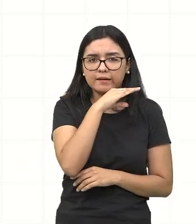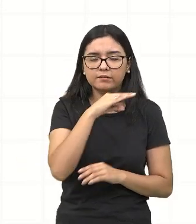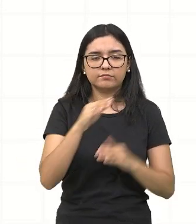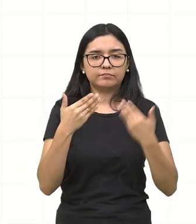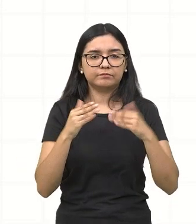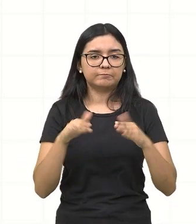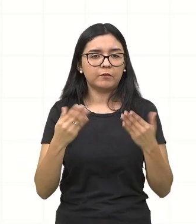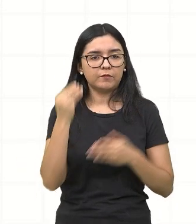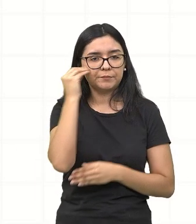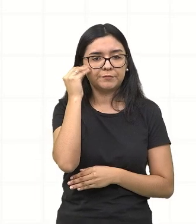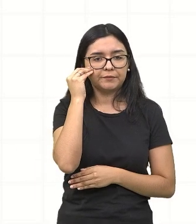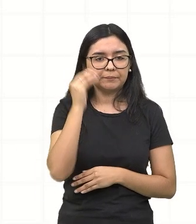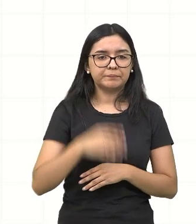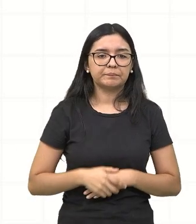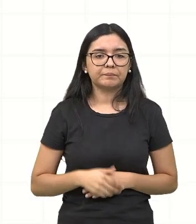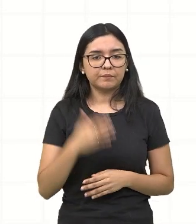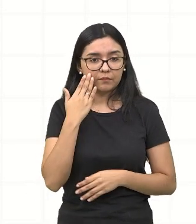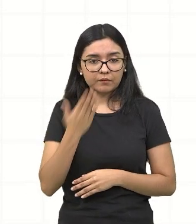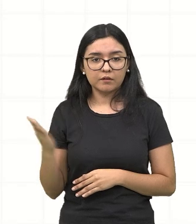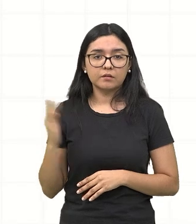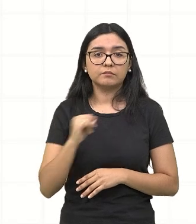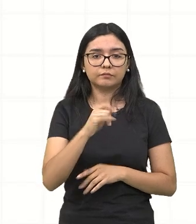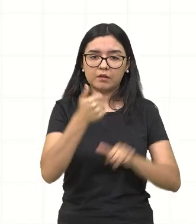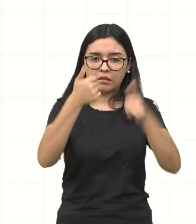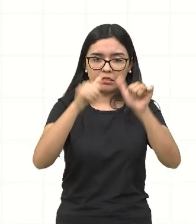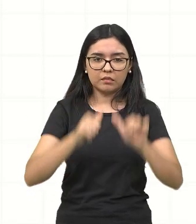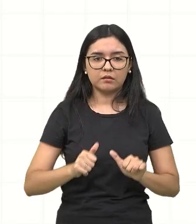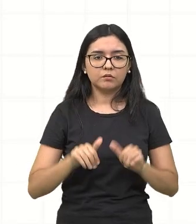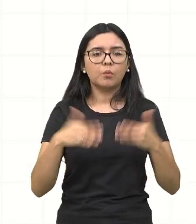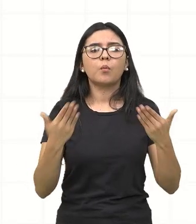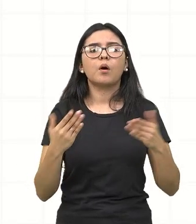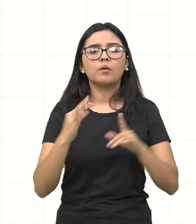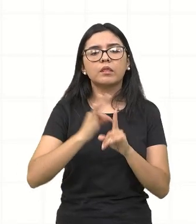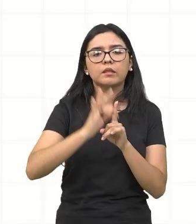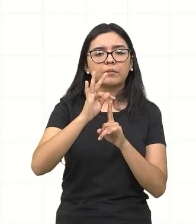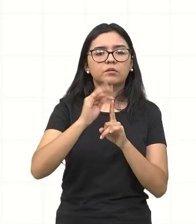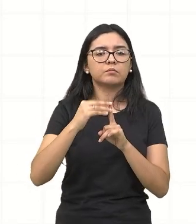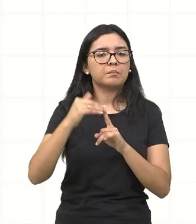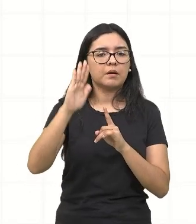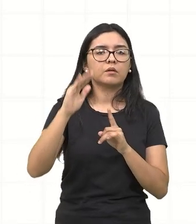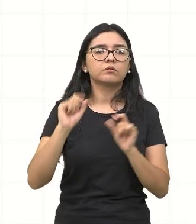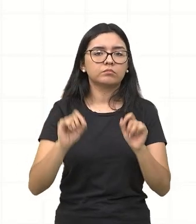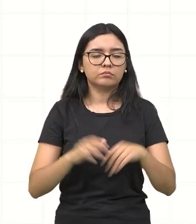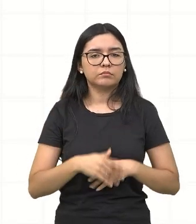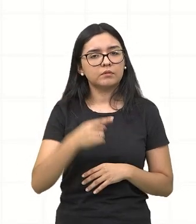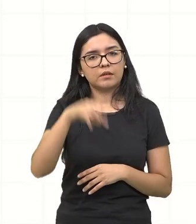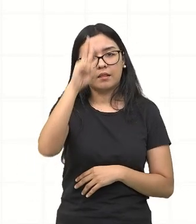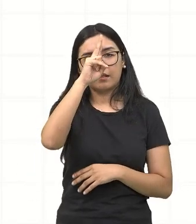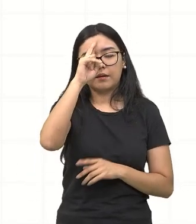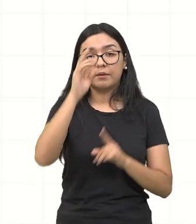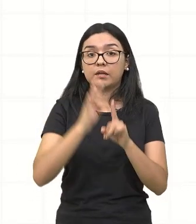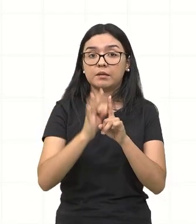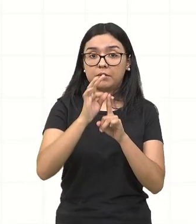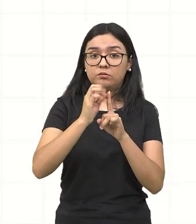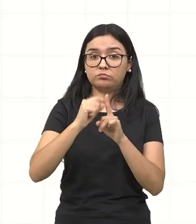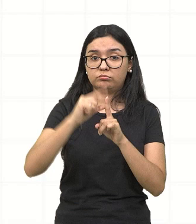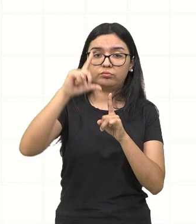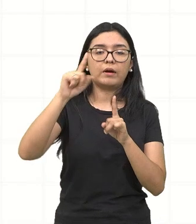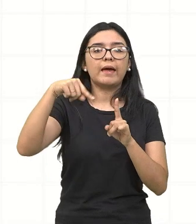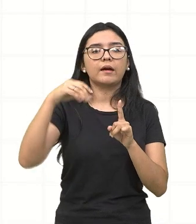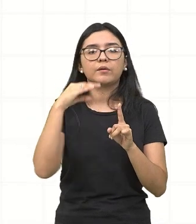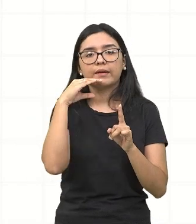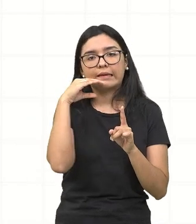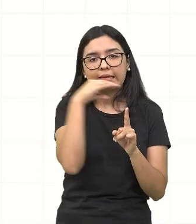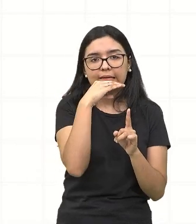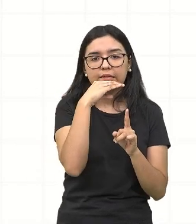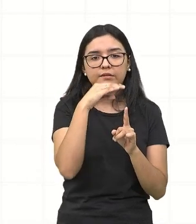diagrama? Olhando para o diagrama, qual a maior temperatura? Lembra, o professor falou para você que a maior temperatura, né, que a